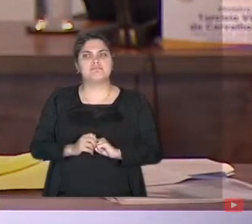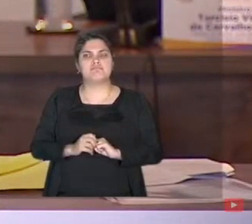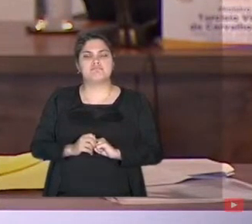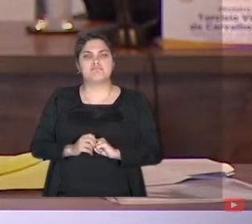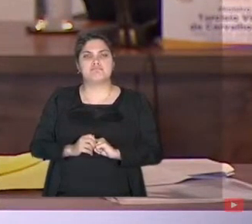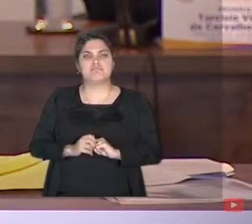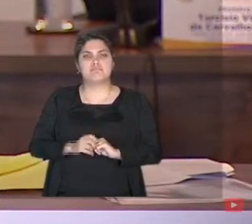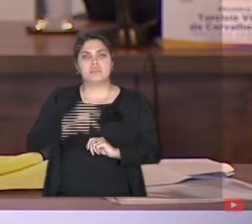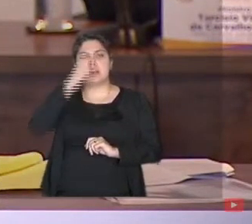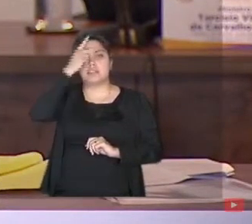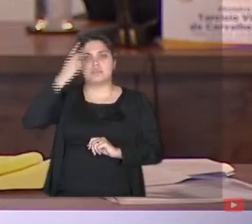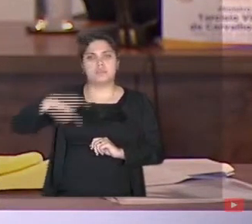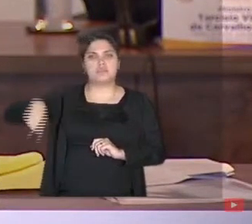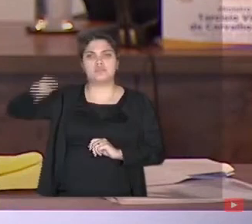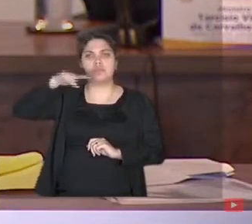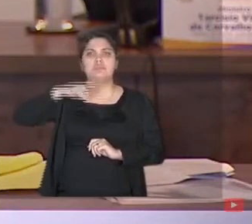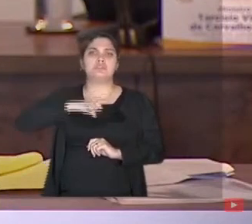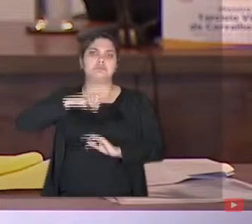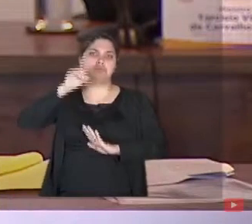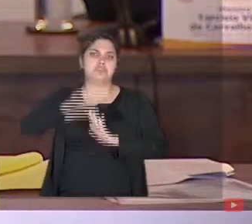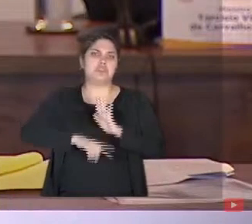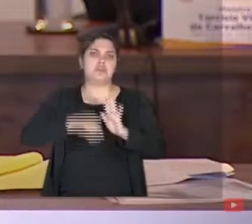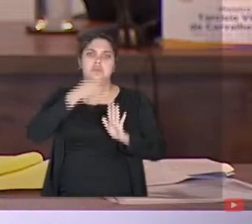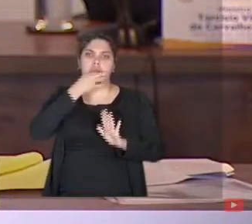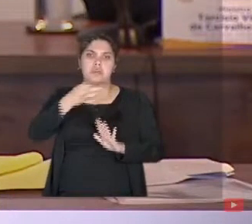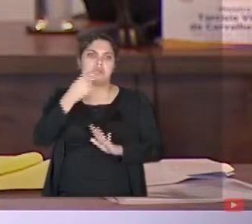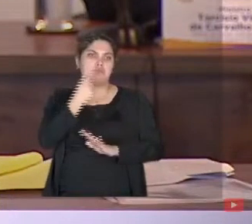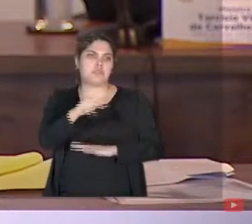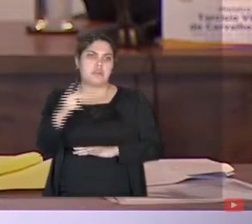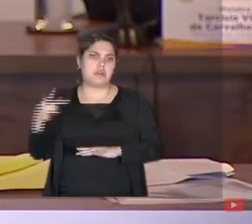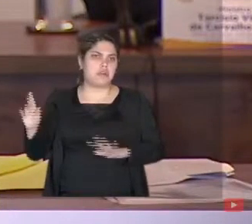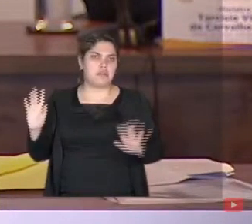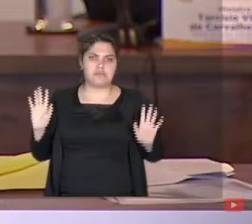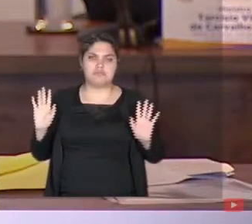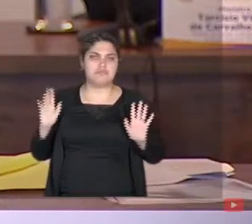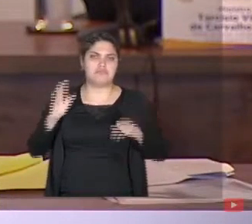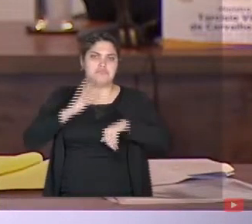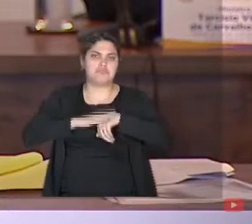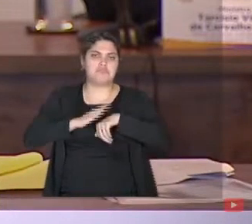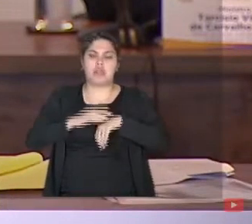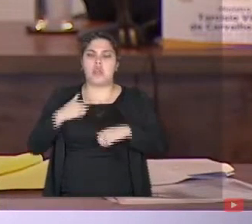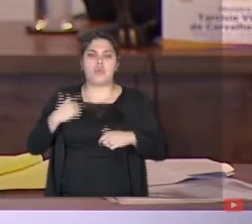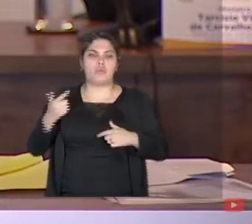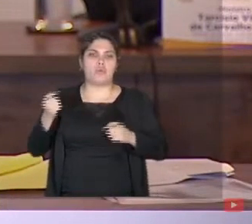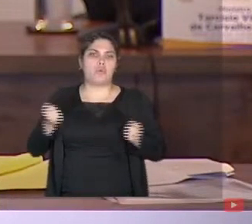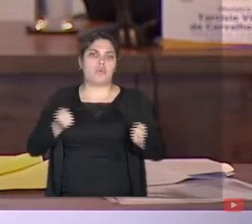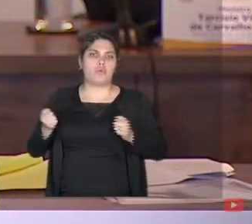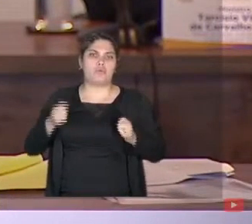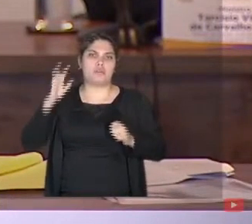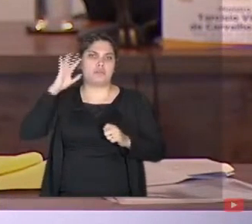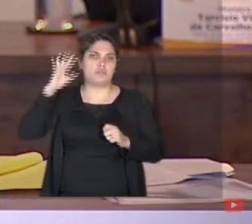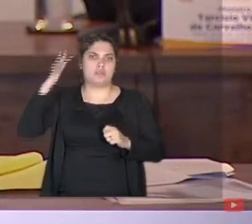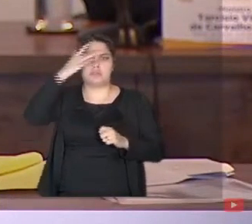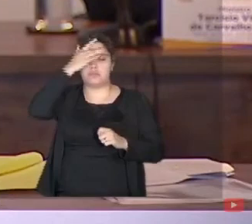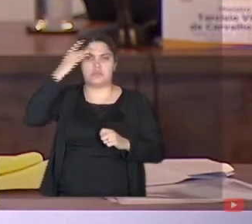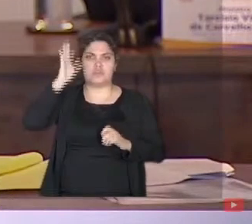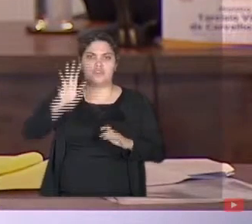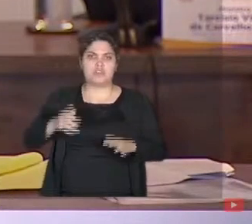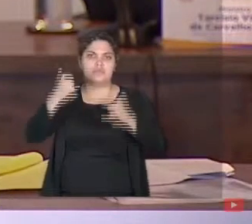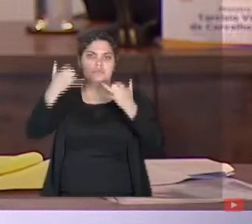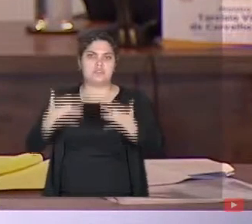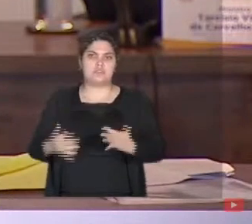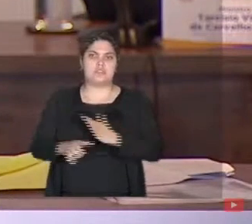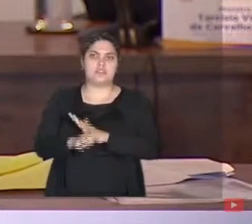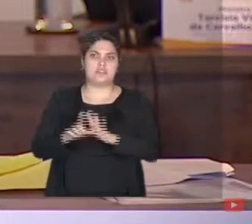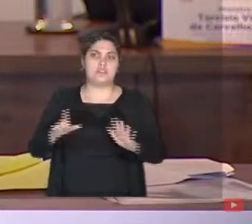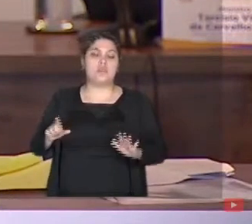assim, as pessoas têm o direito de acharem o que querem achar. Eu não tenho controle sobre o imaginário das pessoas, como eu disse antes.